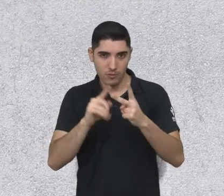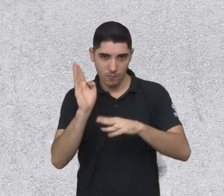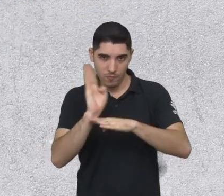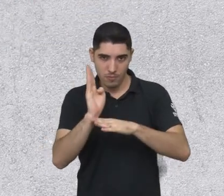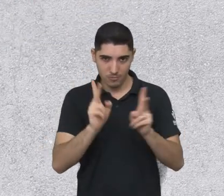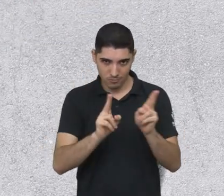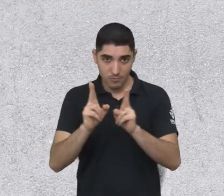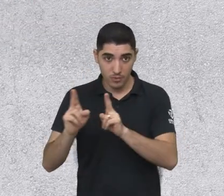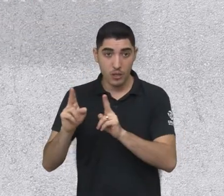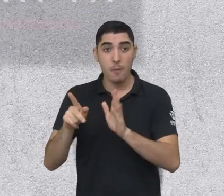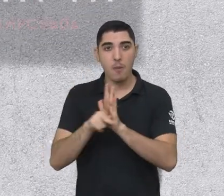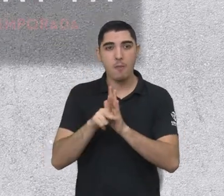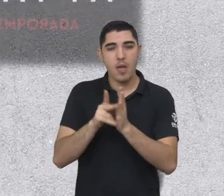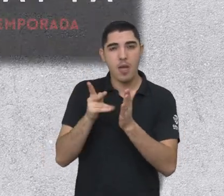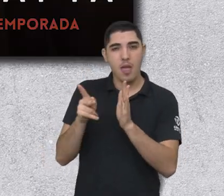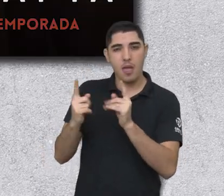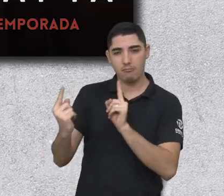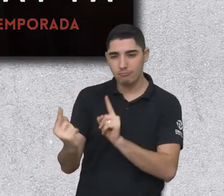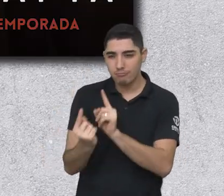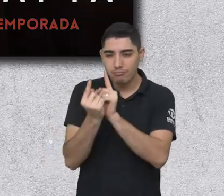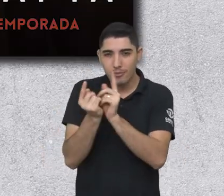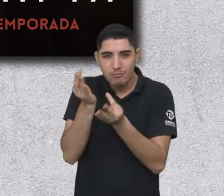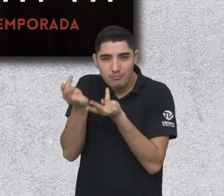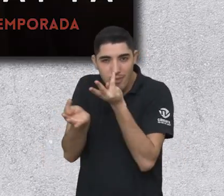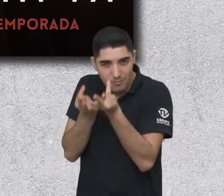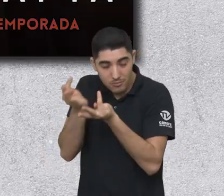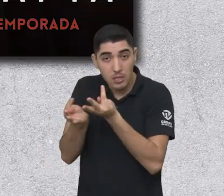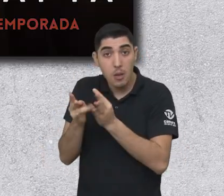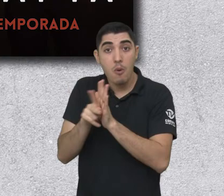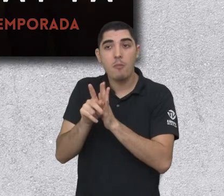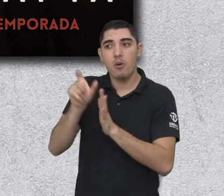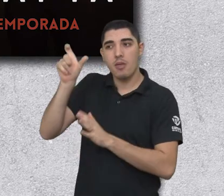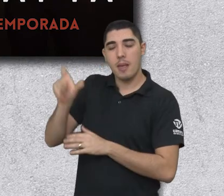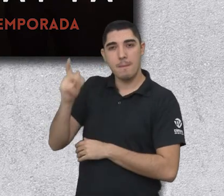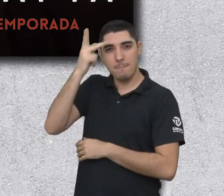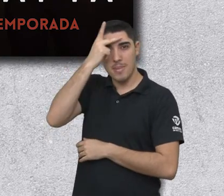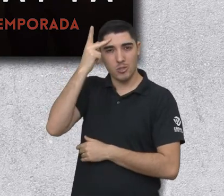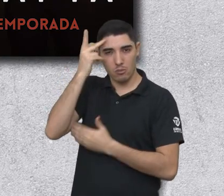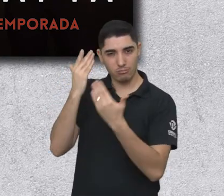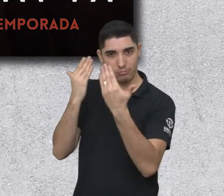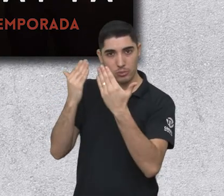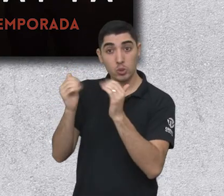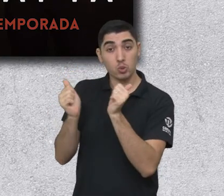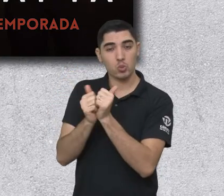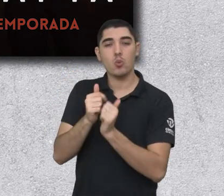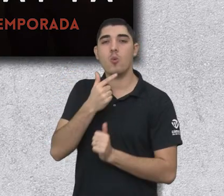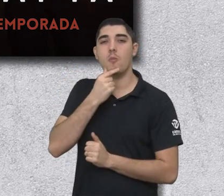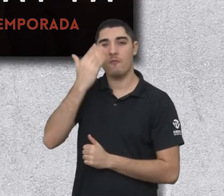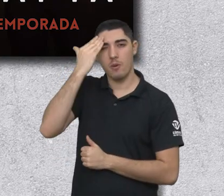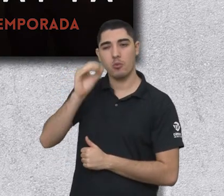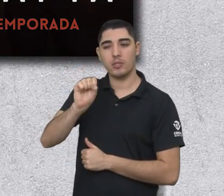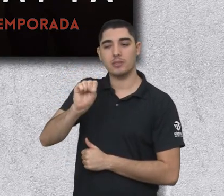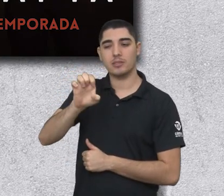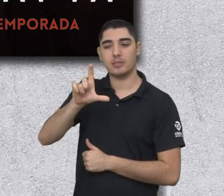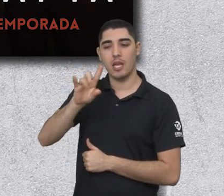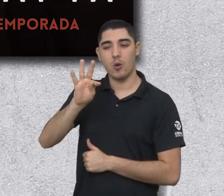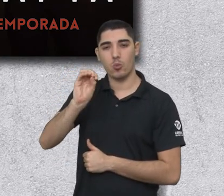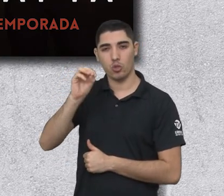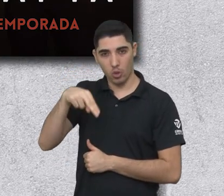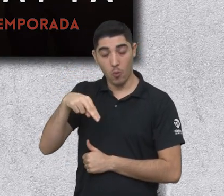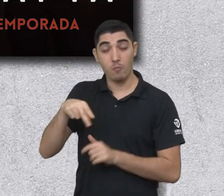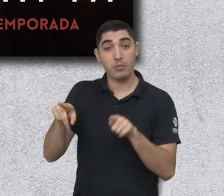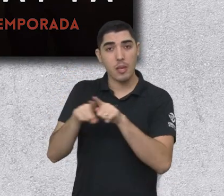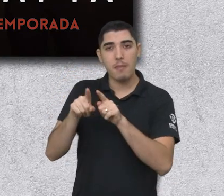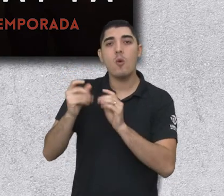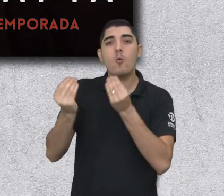outra série é a Sessão de Terapia, que a cada episódio acompanha um caso do terapeuta interpretado por Selton Mello e também